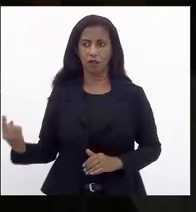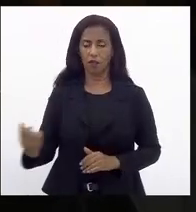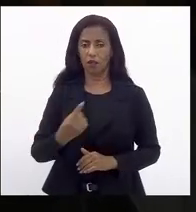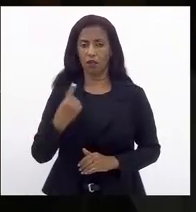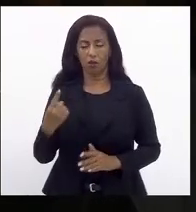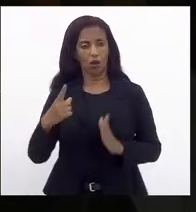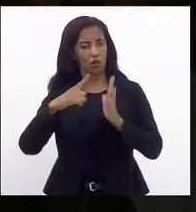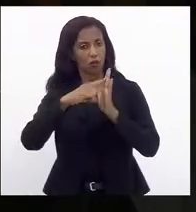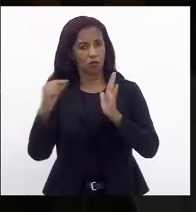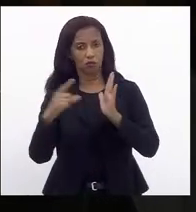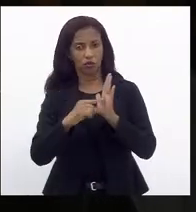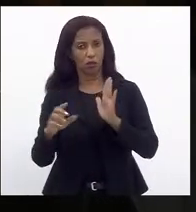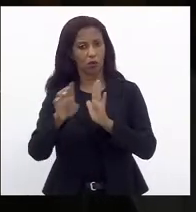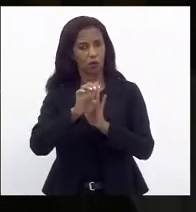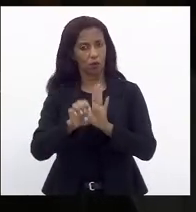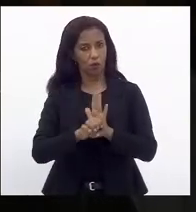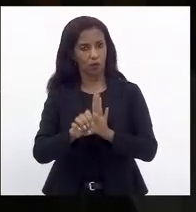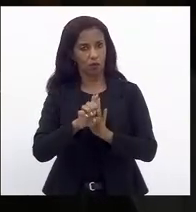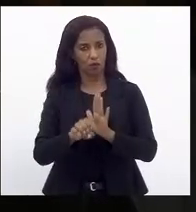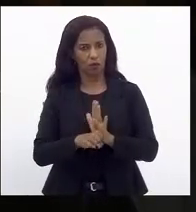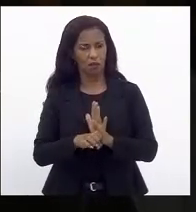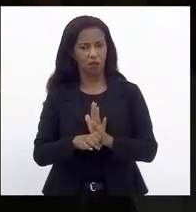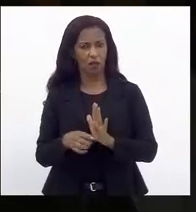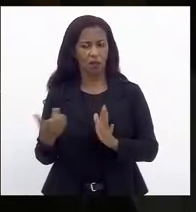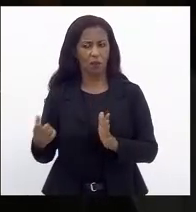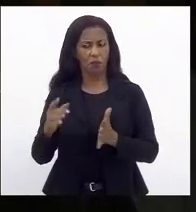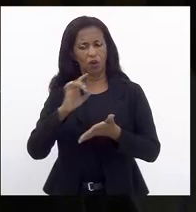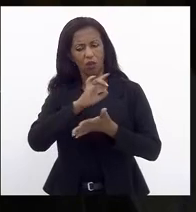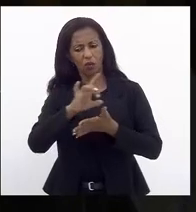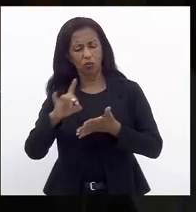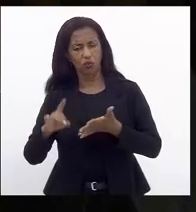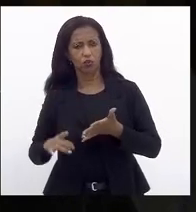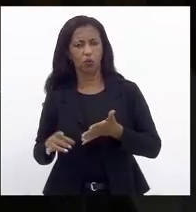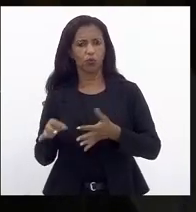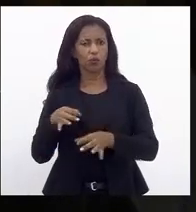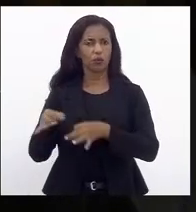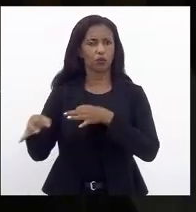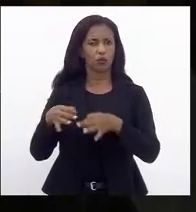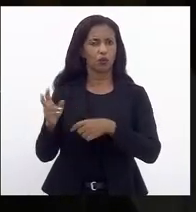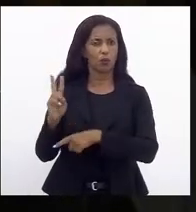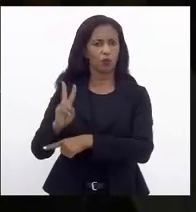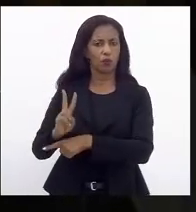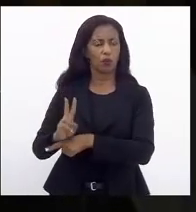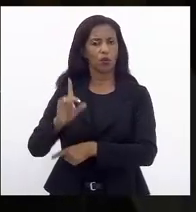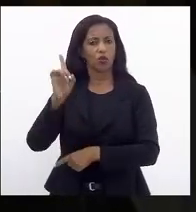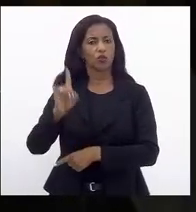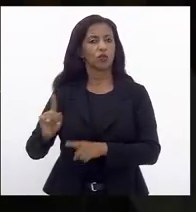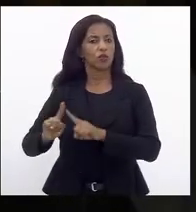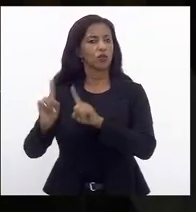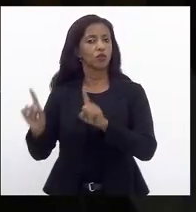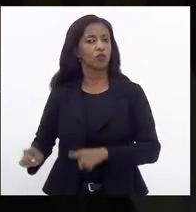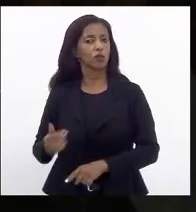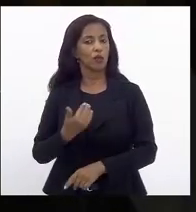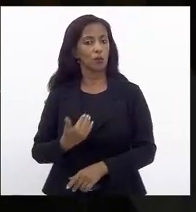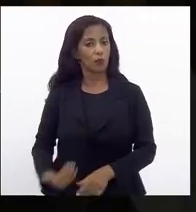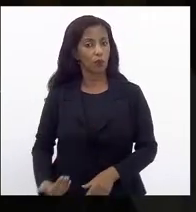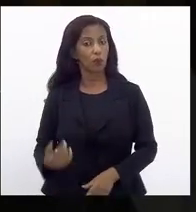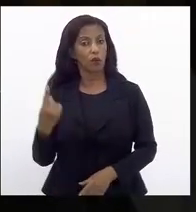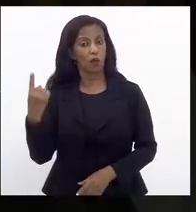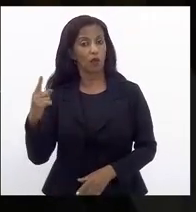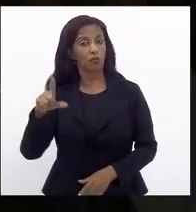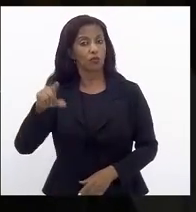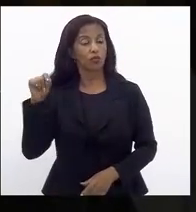com as emendas o que conseguimos chegar acordos em outros pontos do projeto que preservaram direito dos Servidores Públicos é